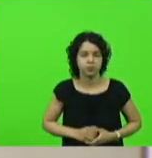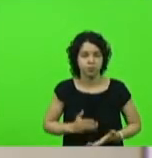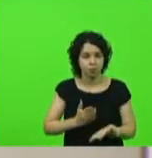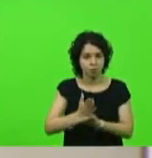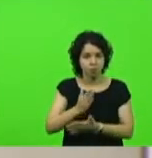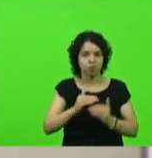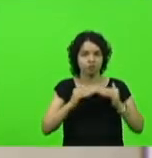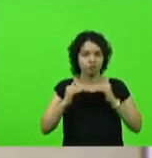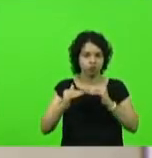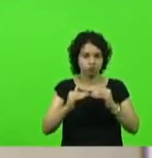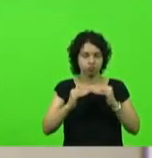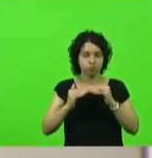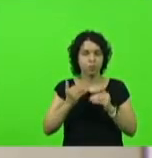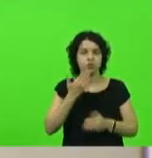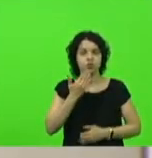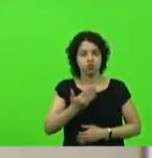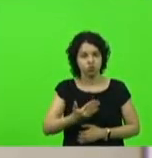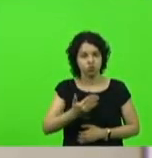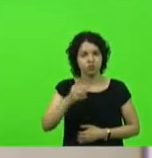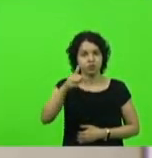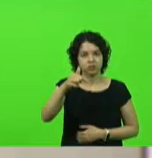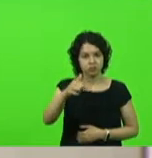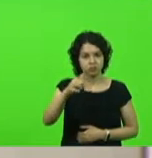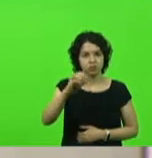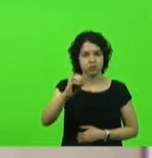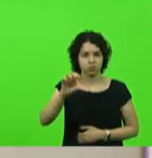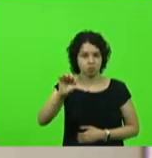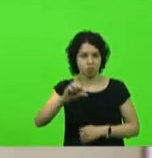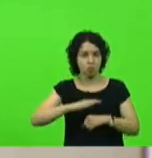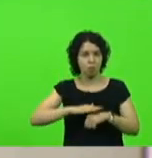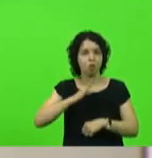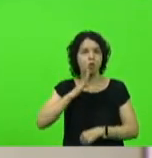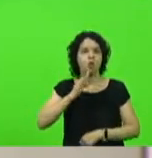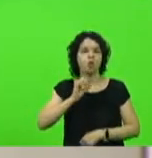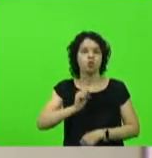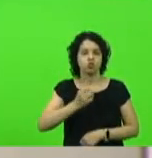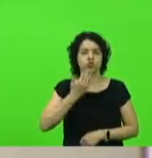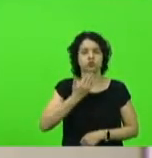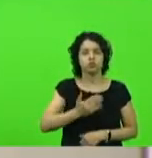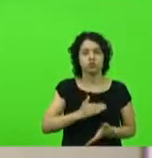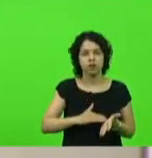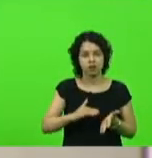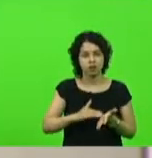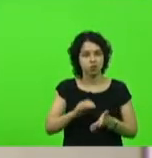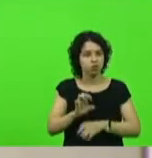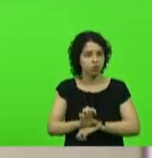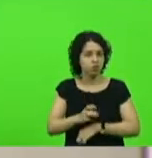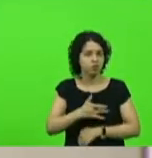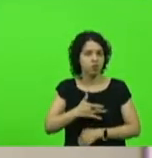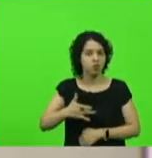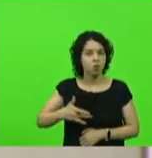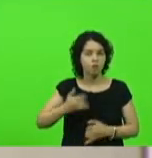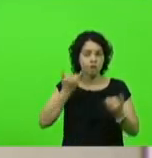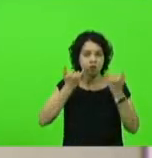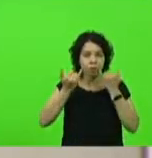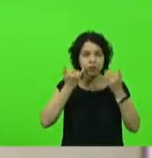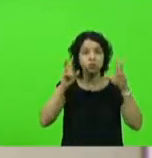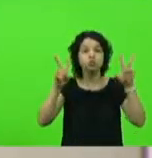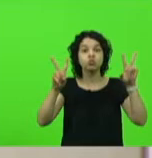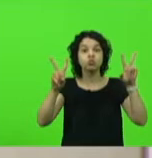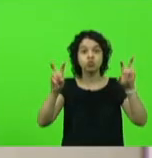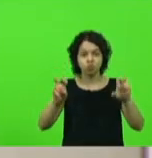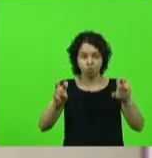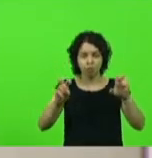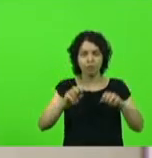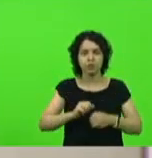por unanimidade. Pedido de informação 709, autor deputado Bruno Souza, solicitando ao secretário de Estado da Saúde informações acerca da infestação